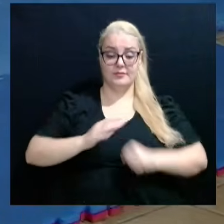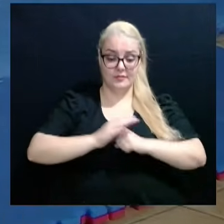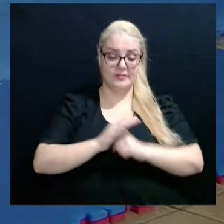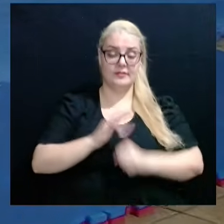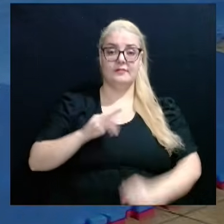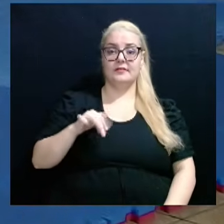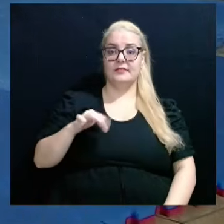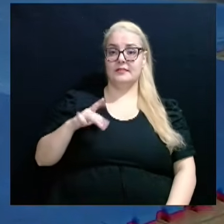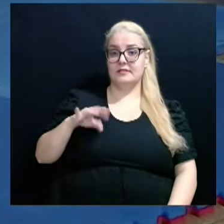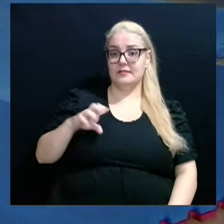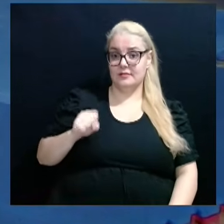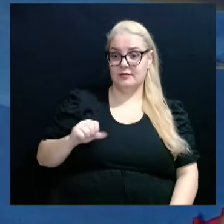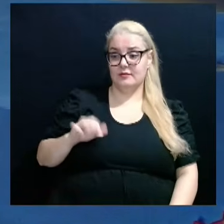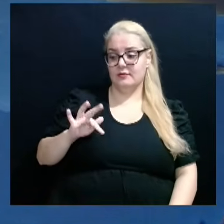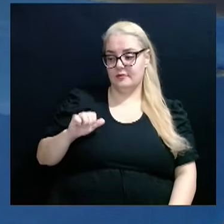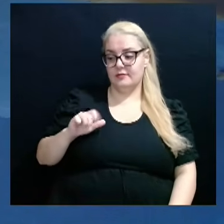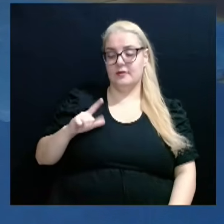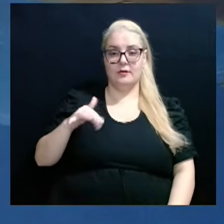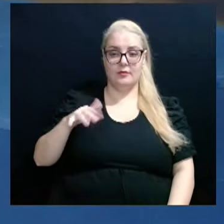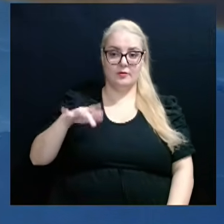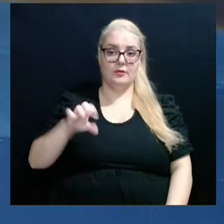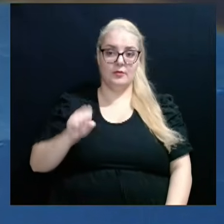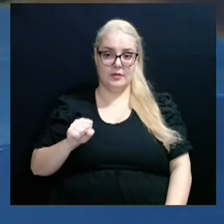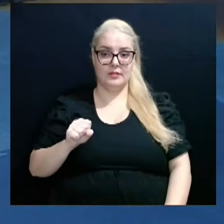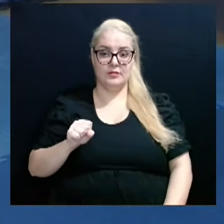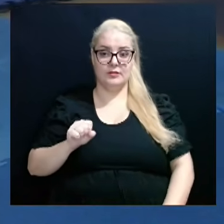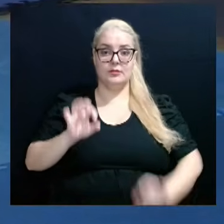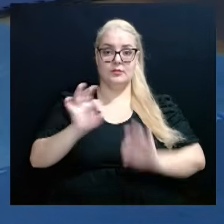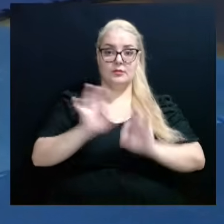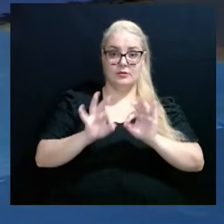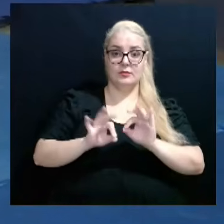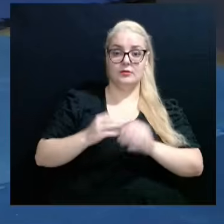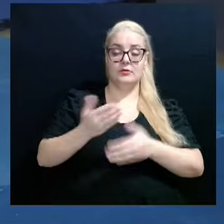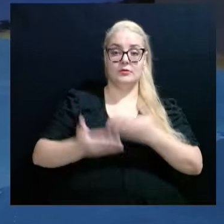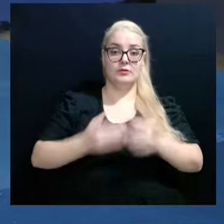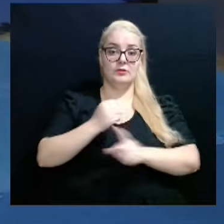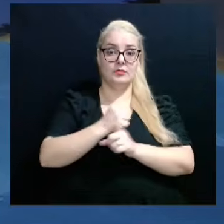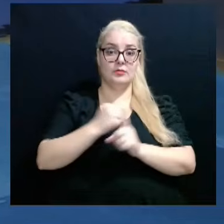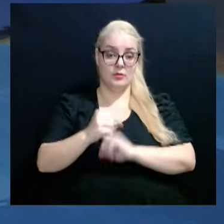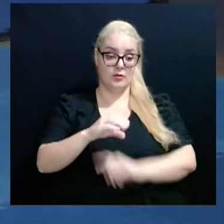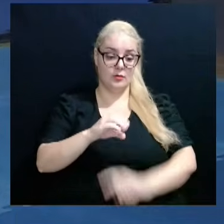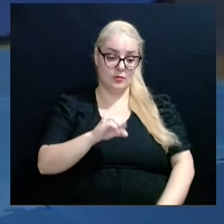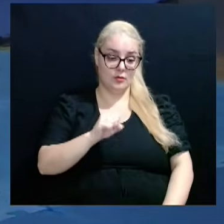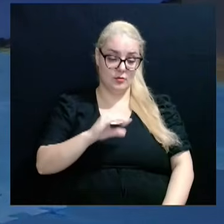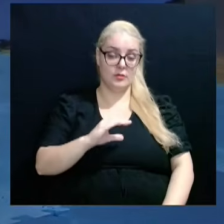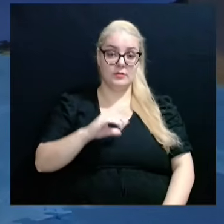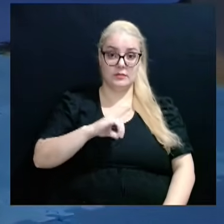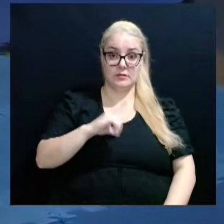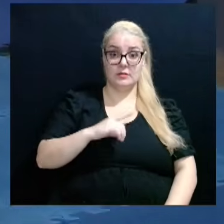é das oficinas que o Serviço Social tem, que a OSC tem. A OSC que esse ano faz 35 anos.